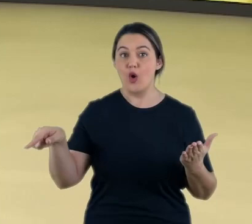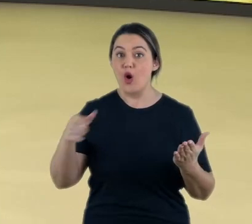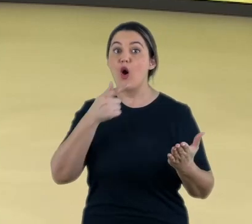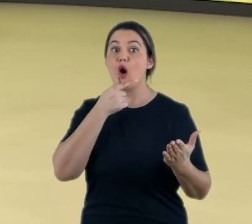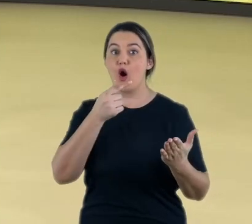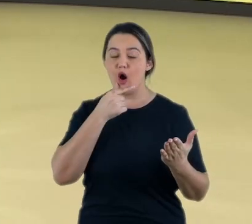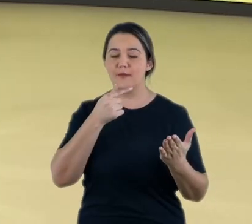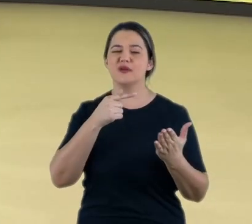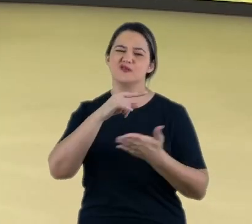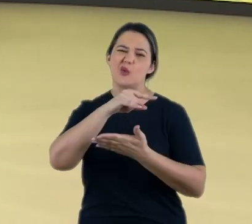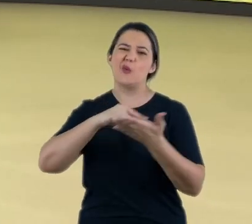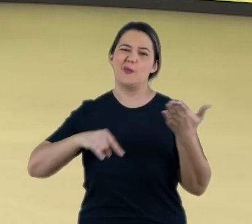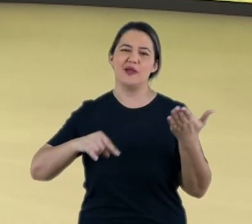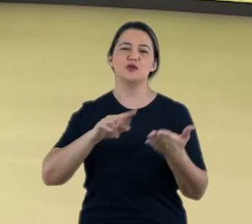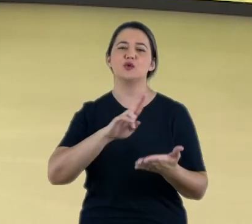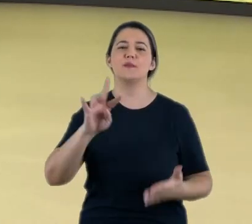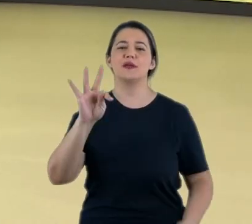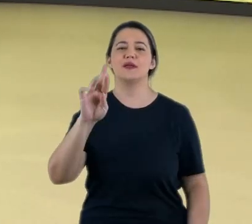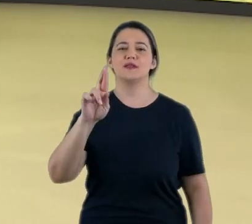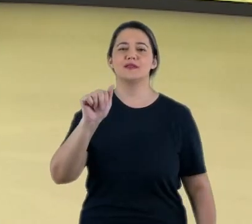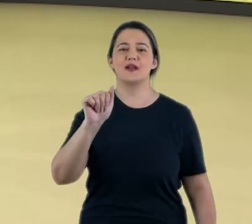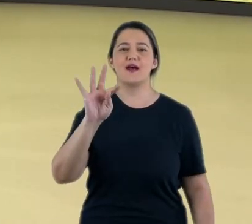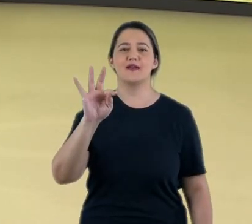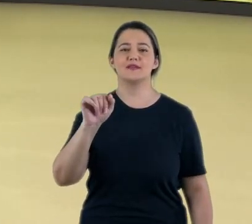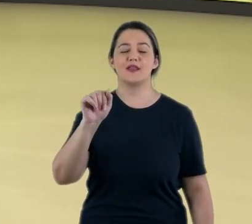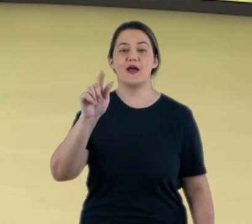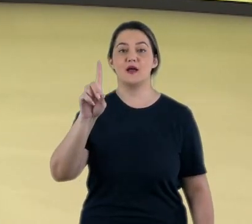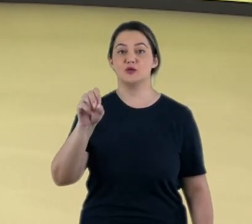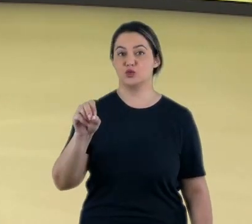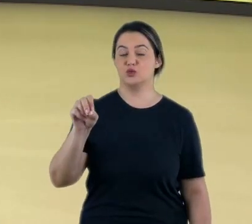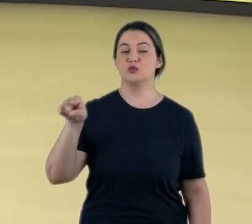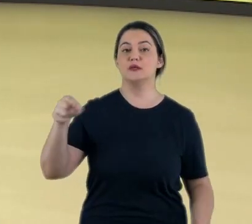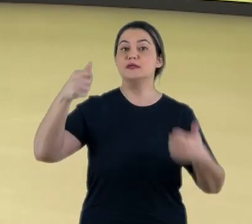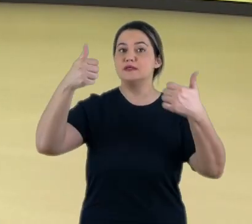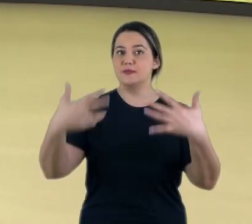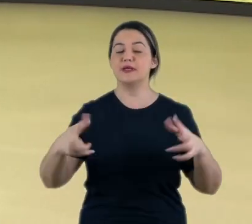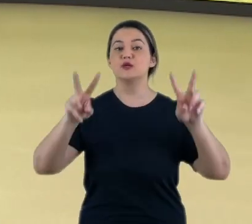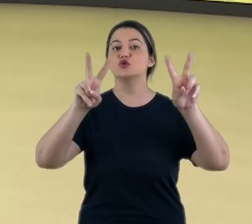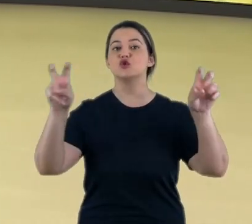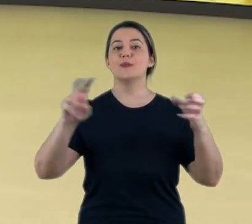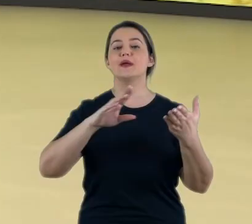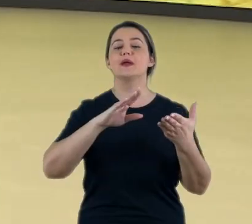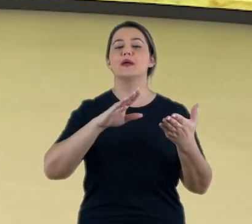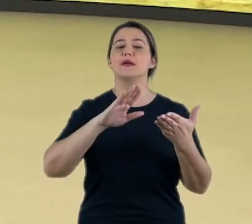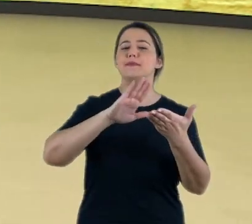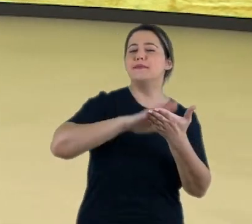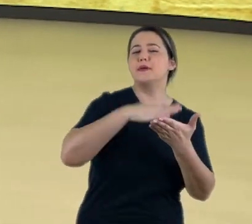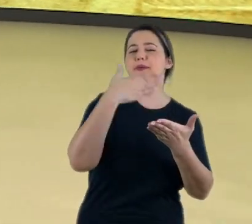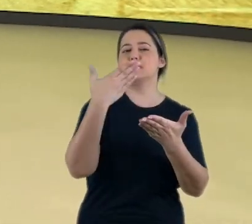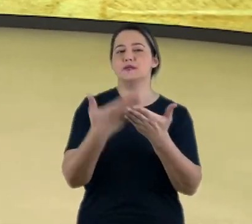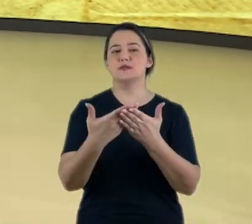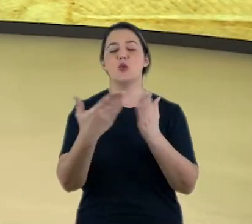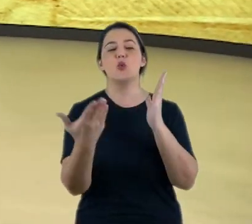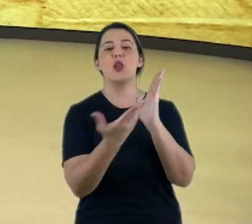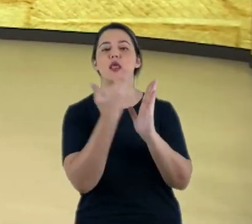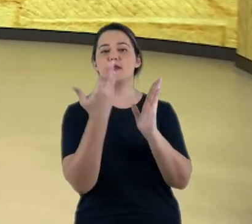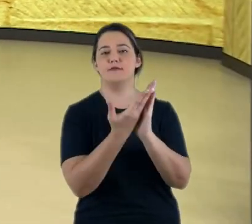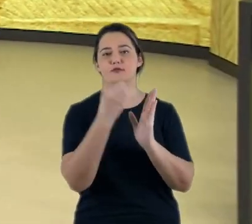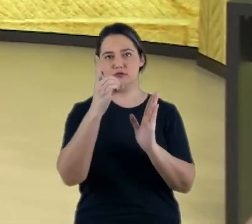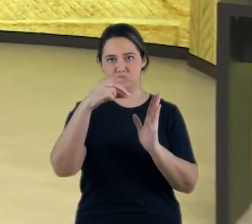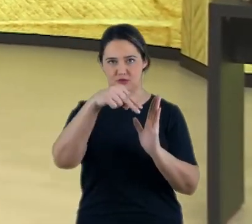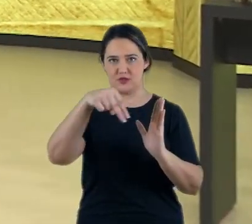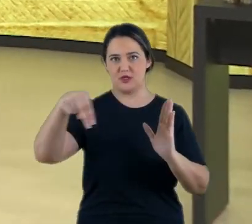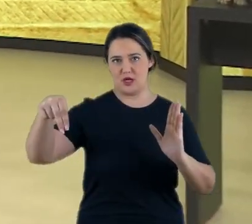Este tratado nos traz uma informação muito interessante sobre o livro de Daniel. E eu vou fazer o seguinte, para que a gente possa trabalhar